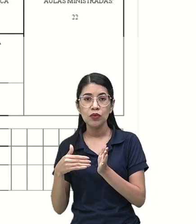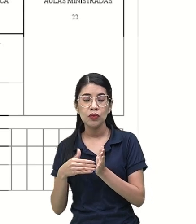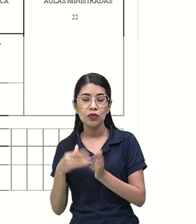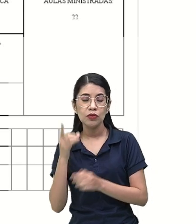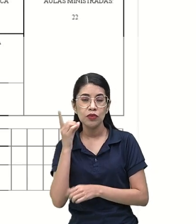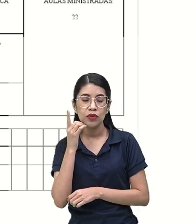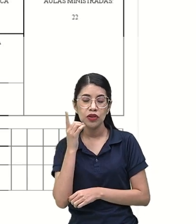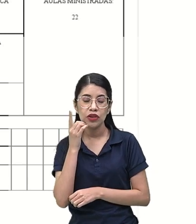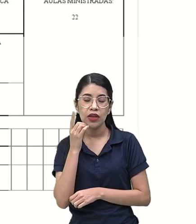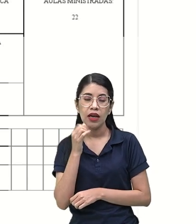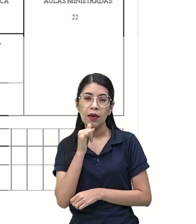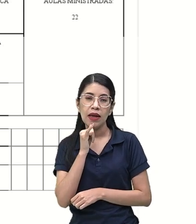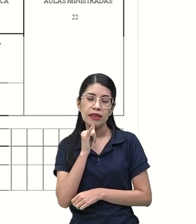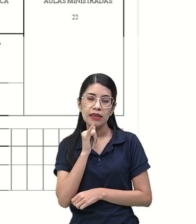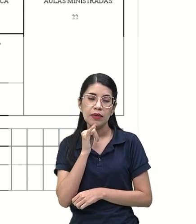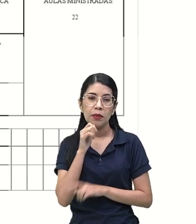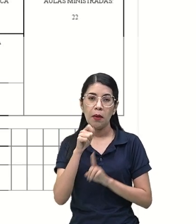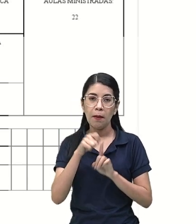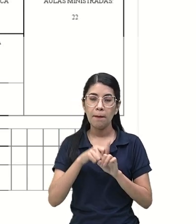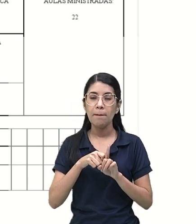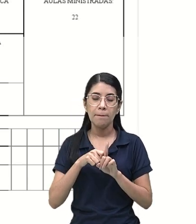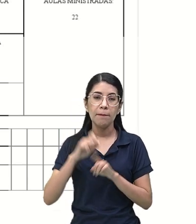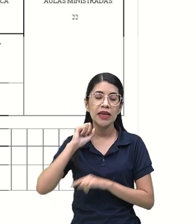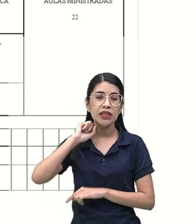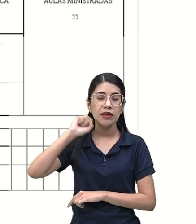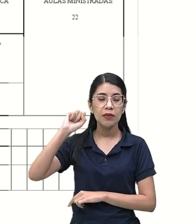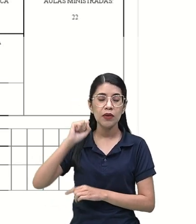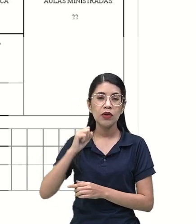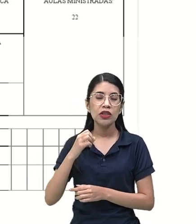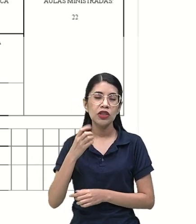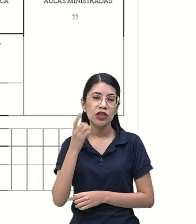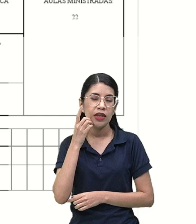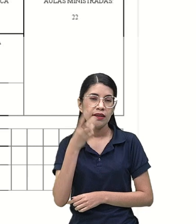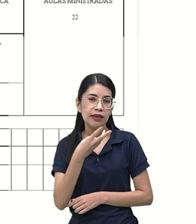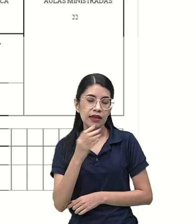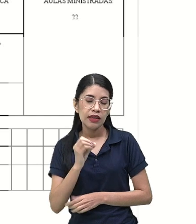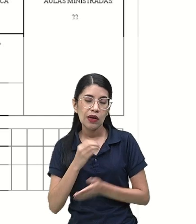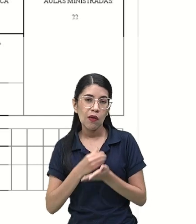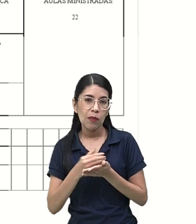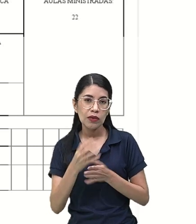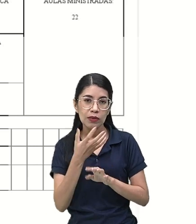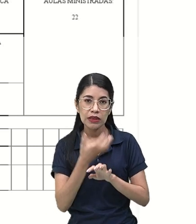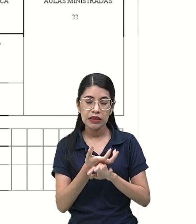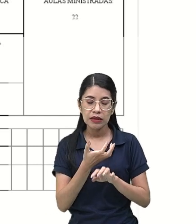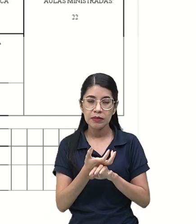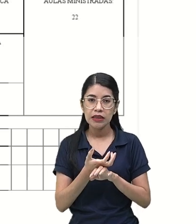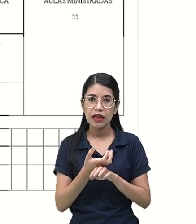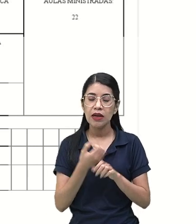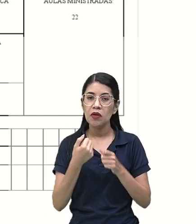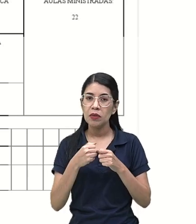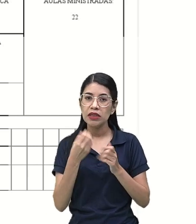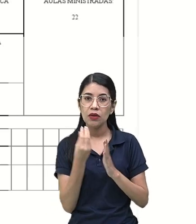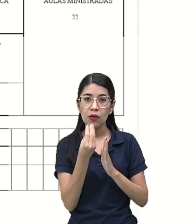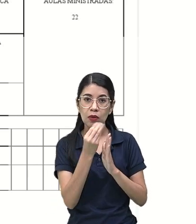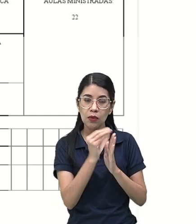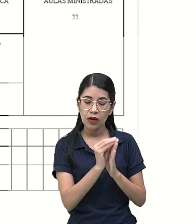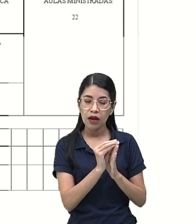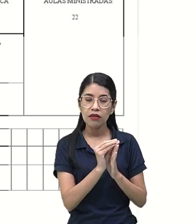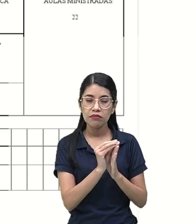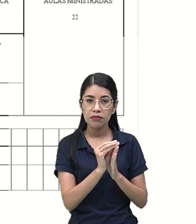no mês de abril, no último dia, dia 30, começou um componente, eu devo registrar a frequência desse componente nesse